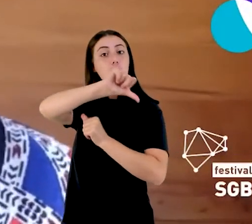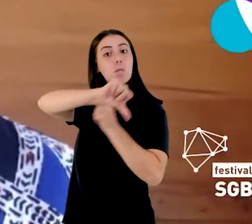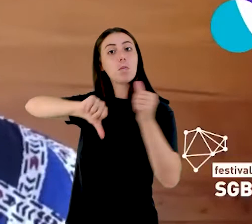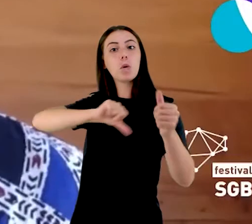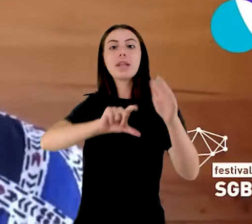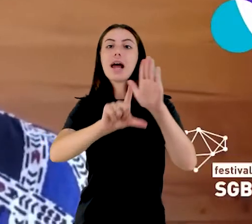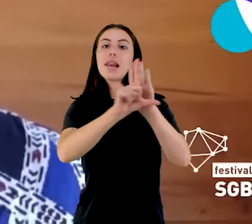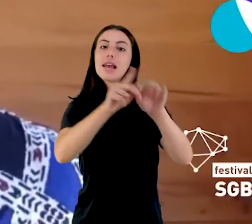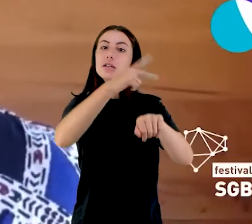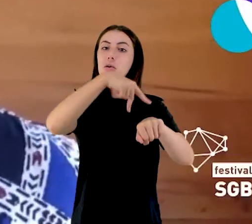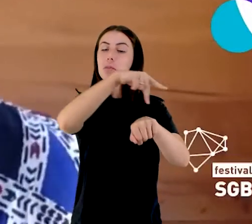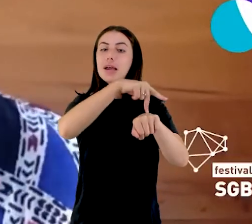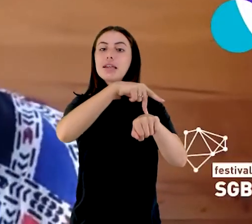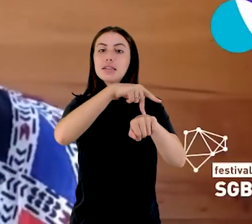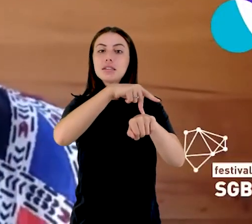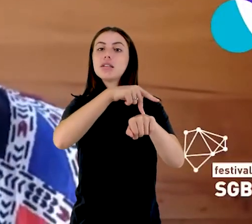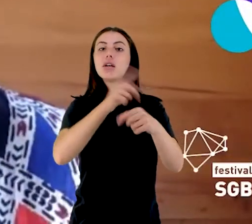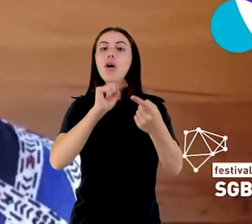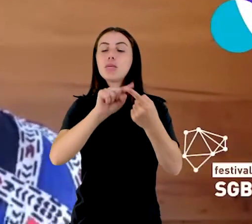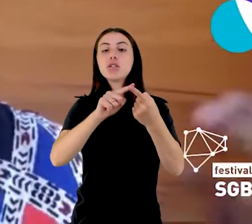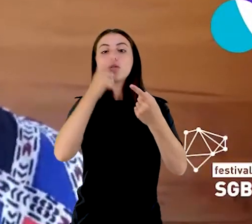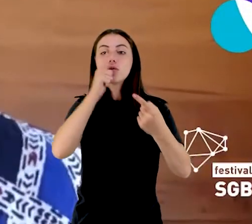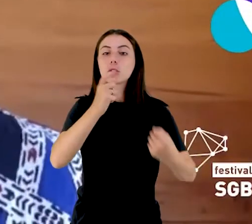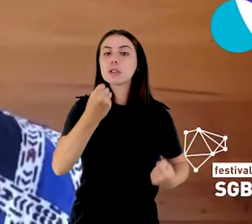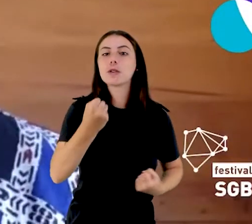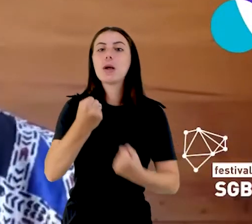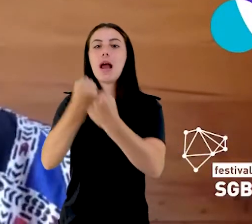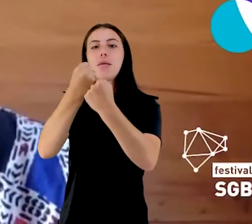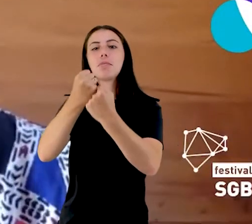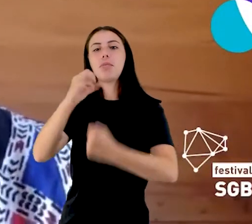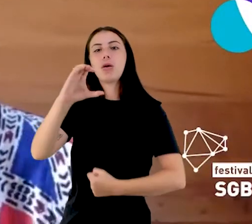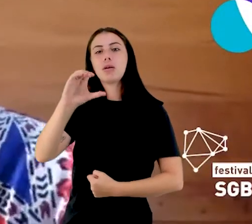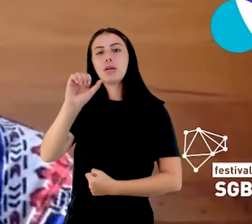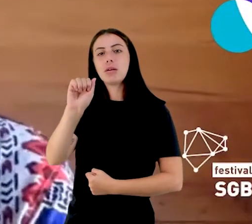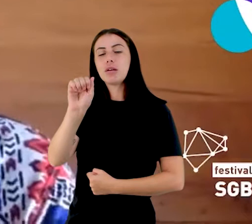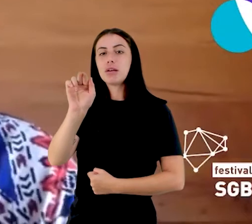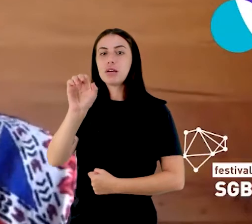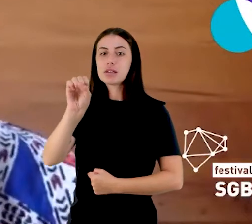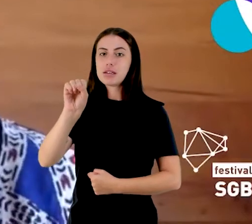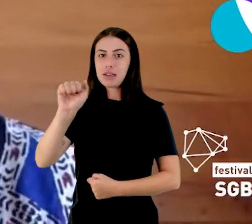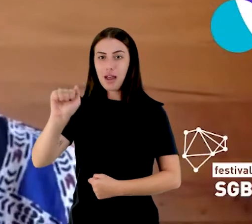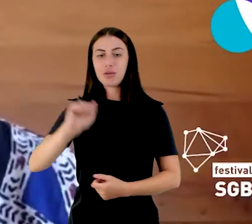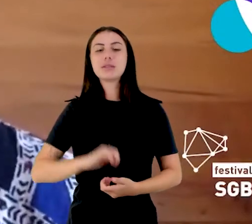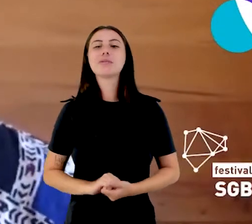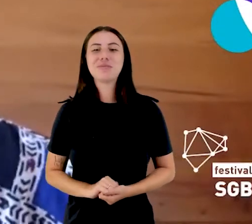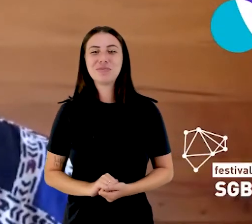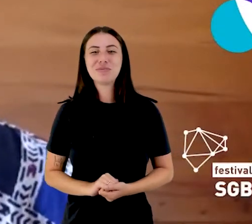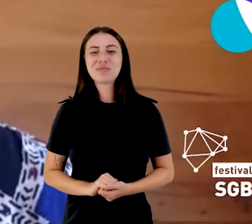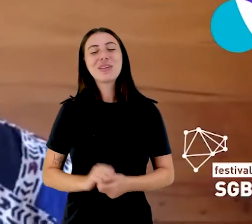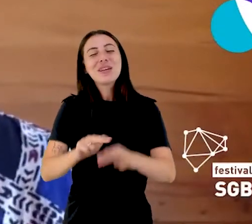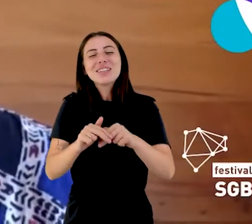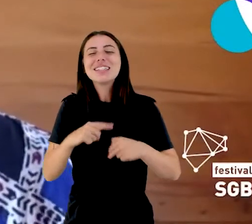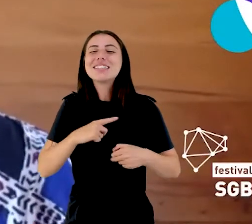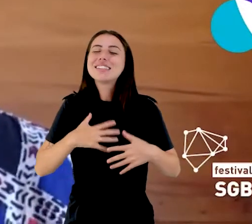de documentários que mudou leis de países, ou que criou novas leis para o país a favor de alguma causa